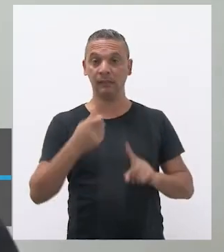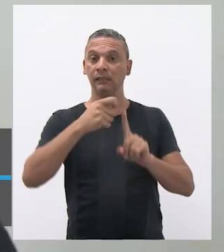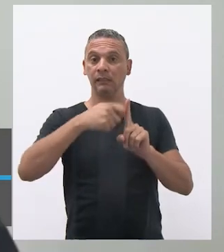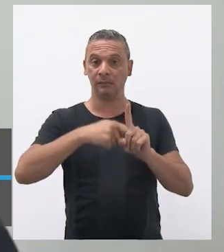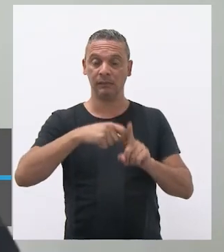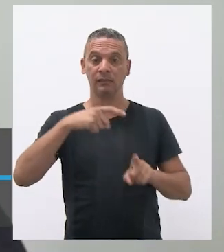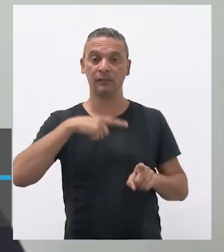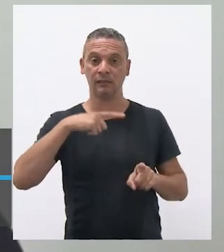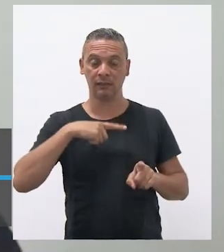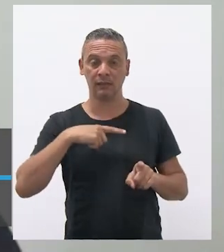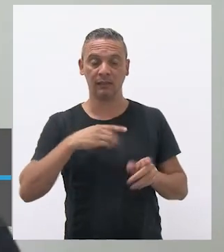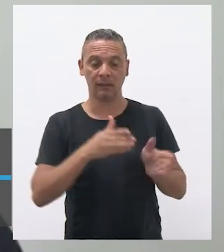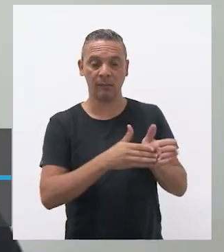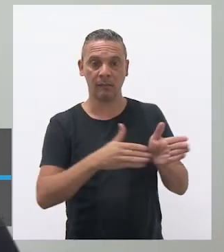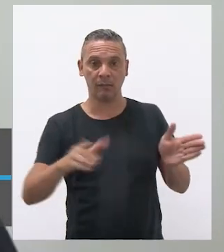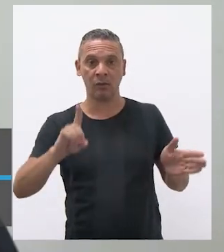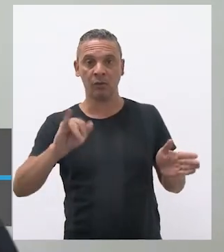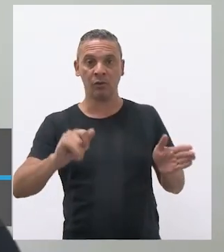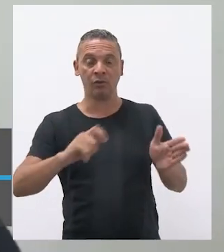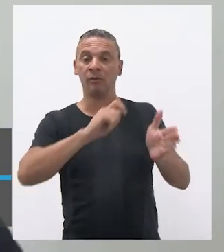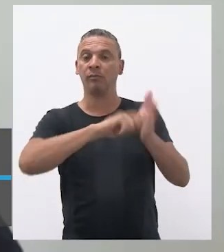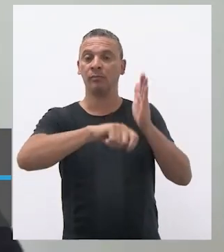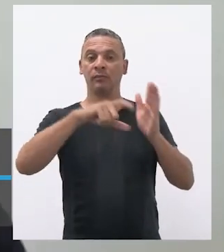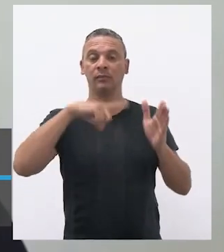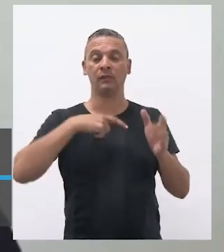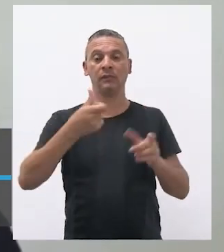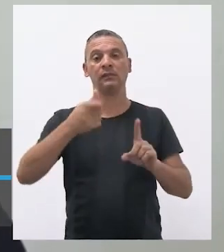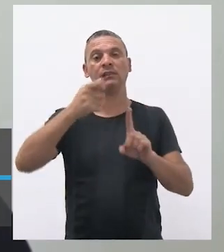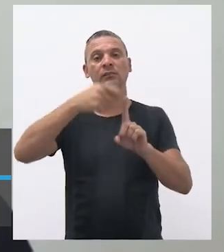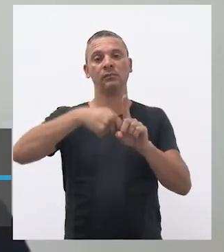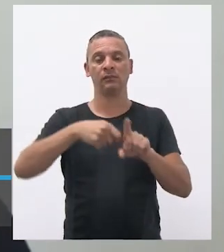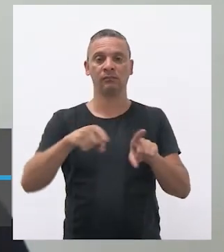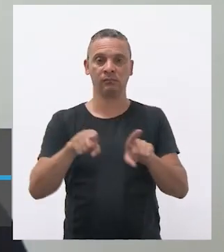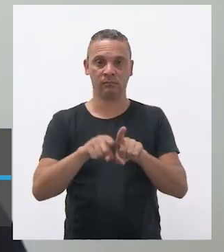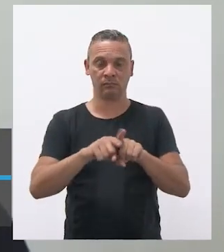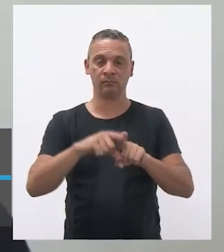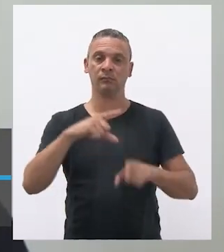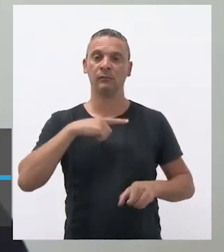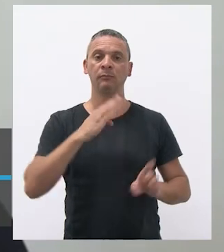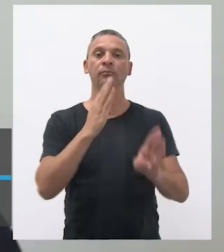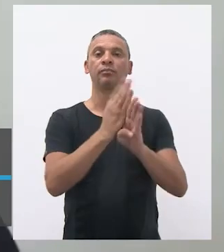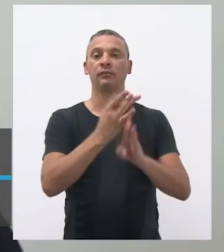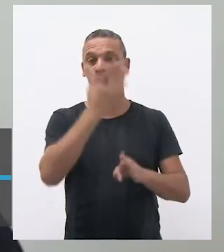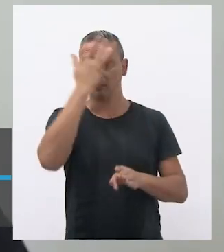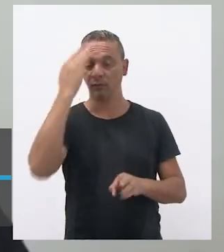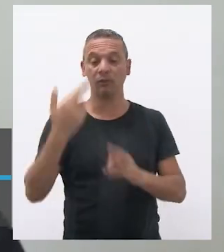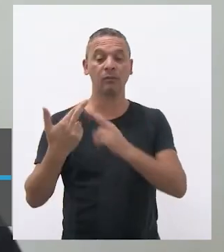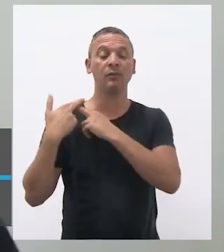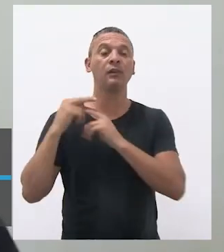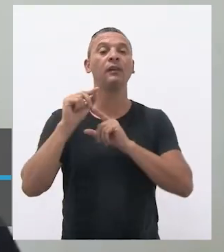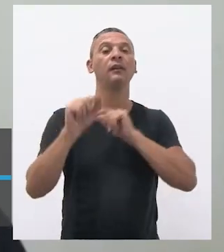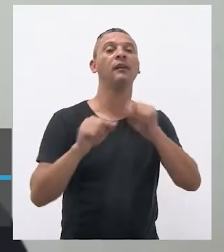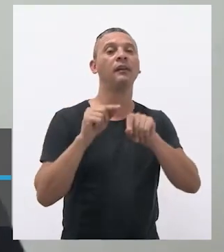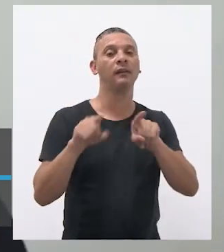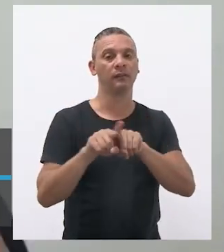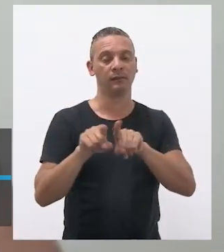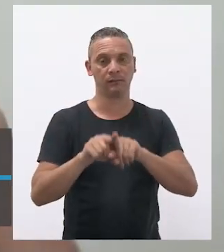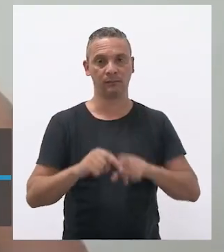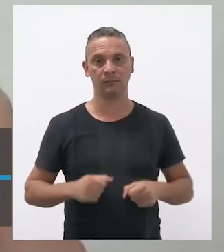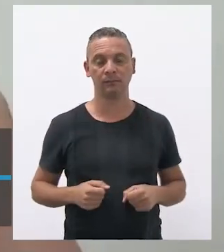como os que descreveu o abuso, essas formas de abuso emocional de um jeito mais didático,